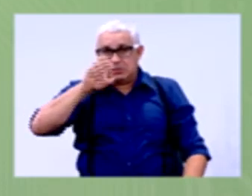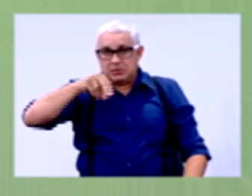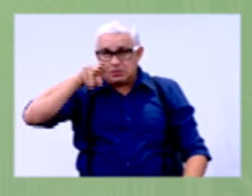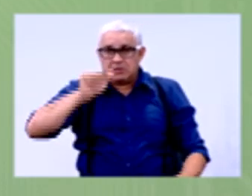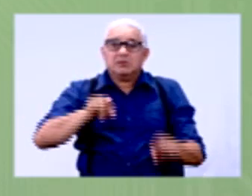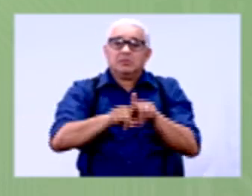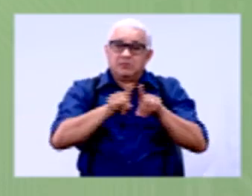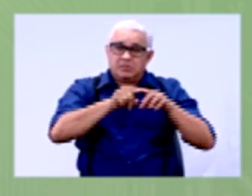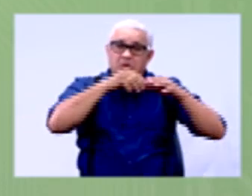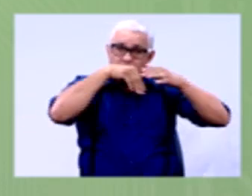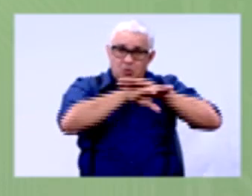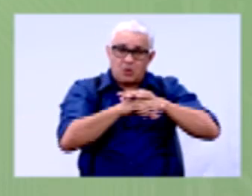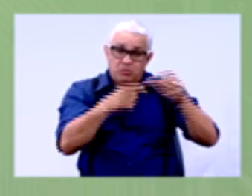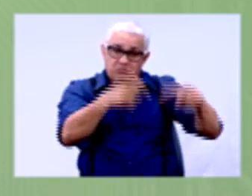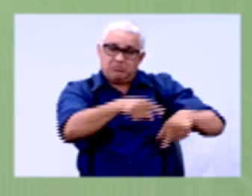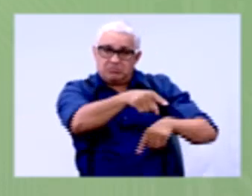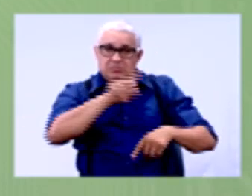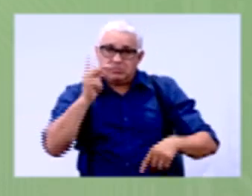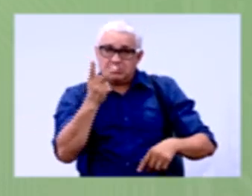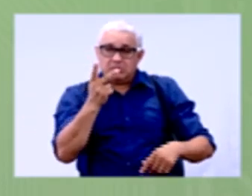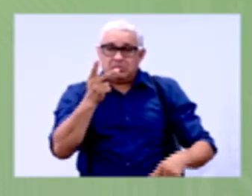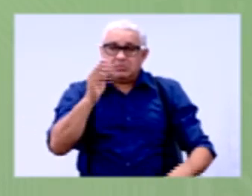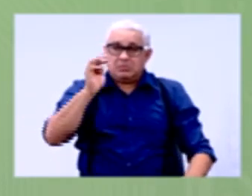do HTML5, certo?